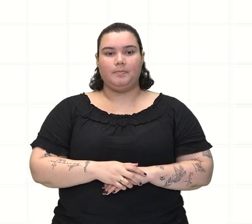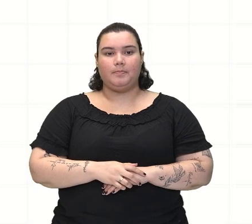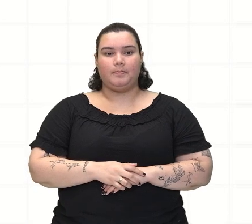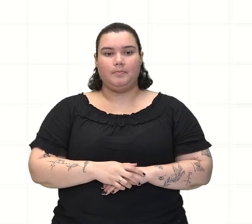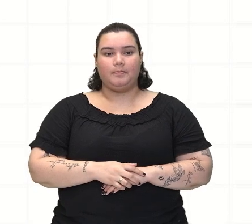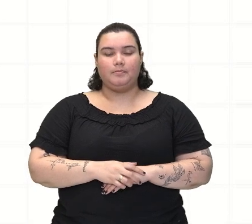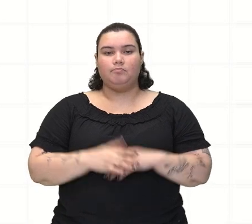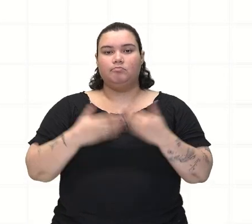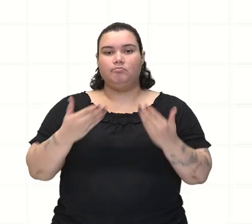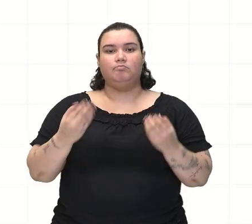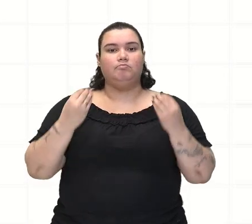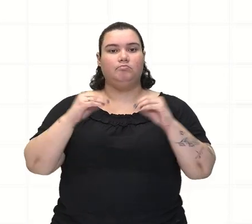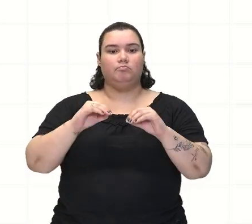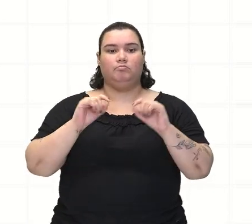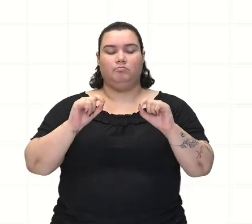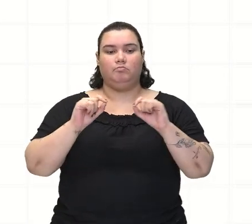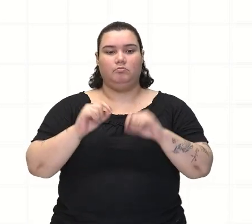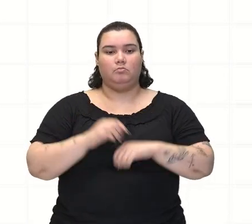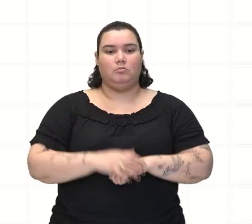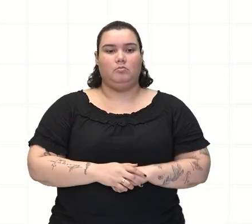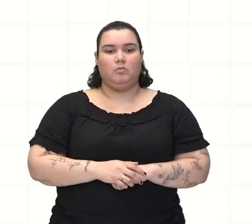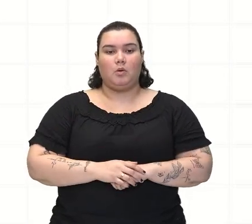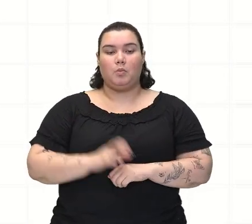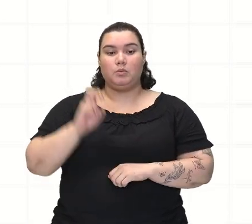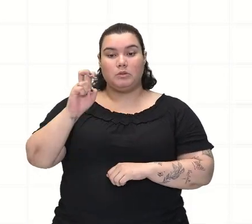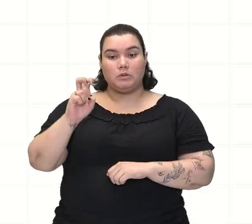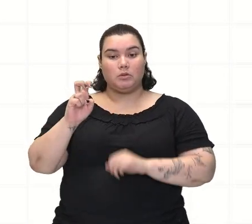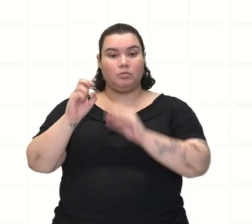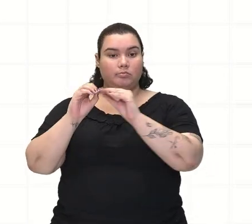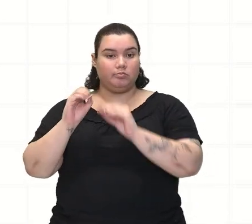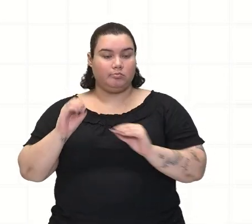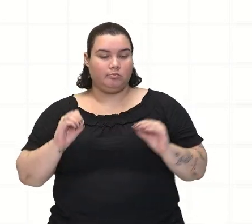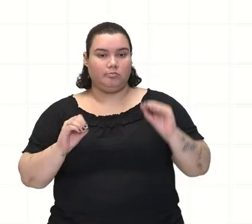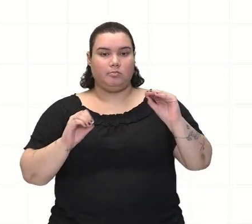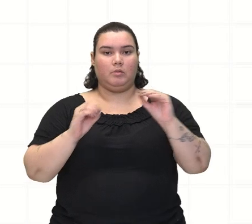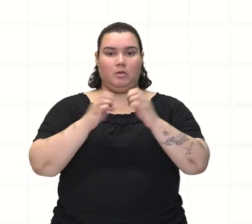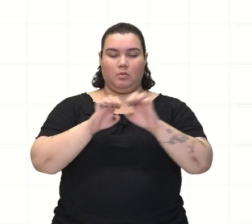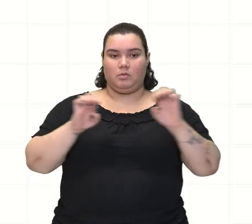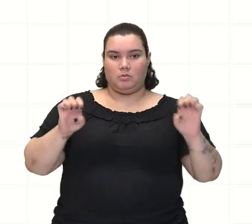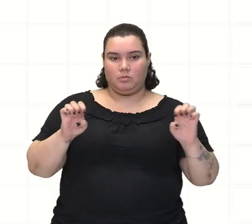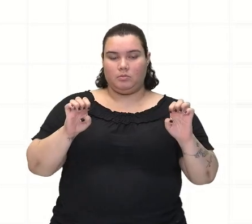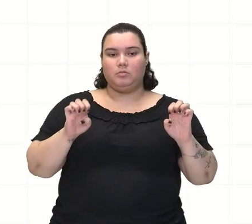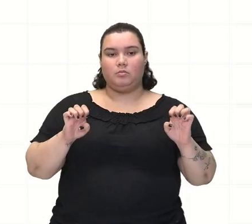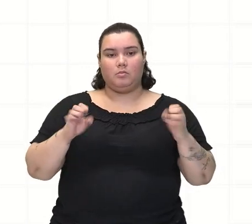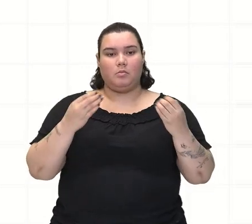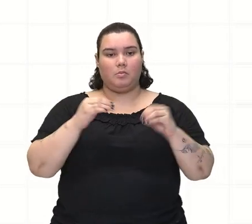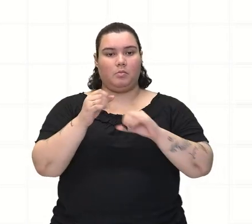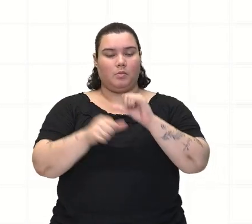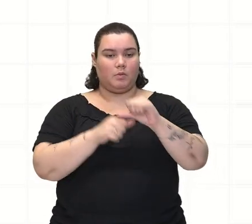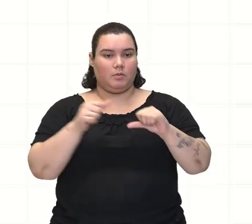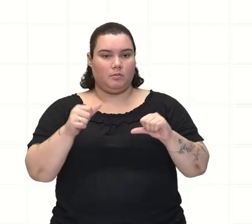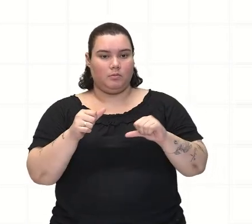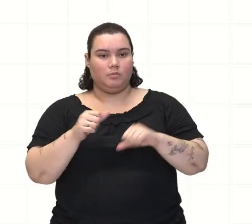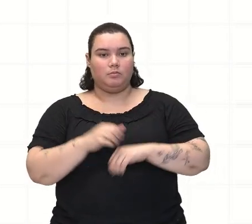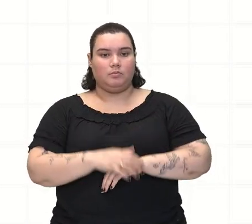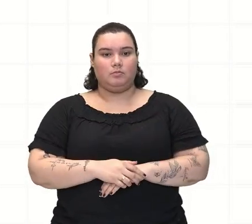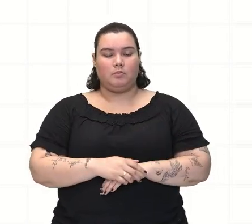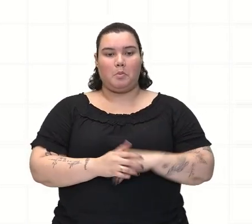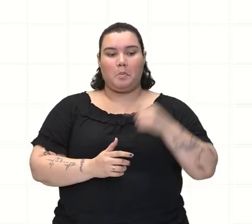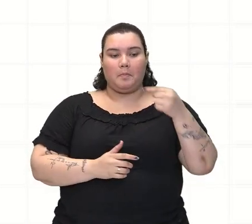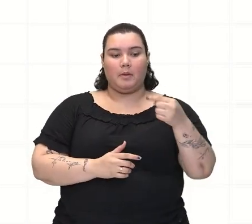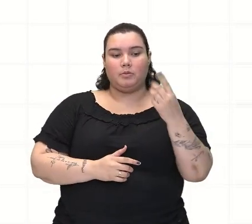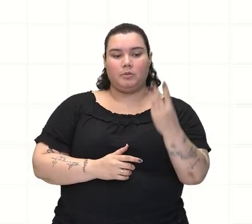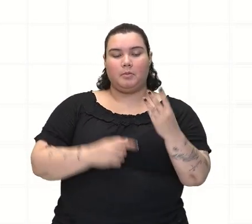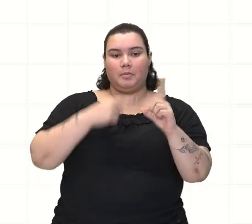aí, o que é que eu faço? Eu vou passar o 5 para o outro lado da equação. Ele vai mudar o sinal. Então, menos 3